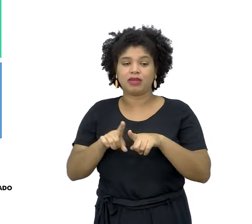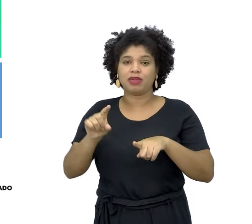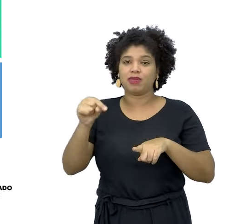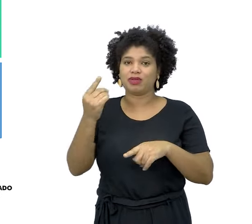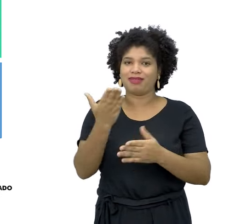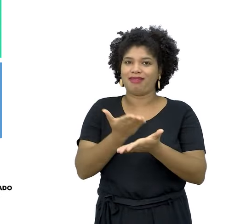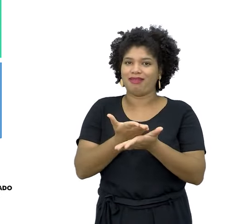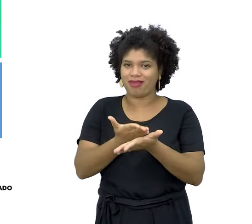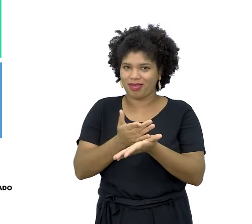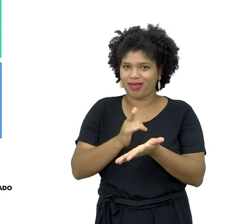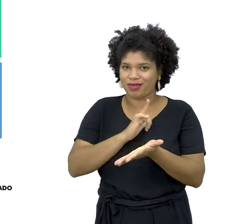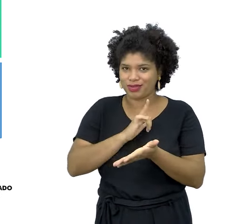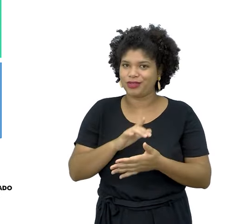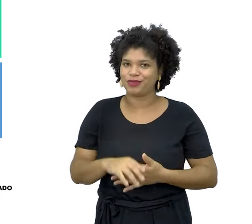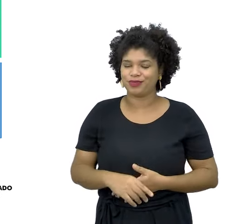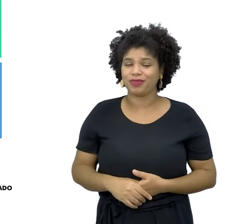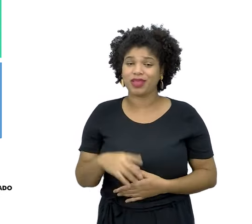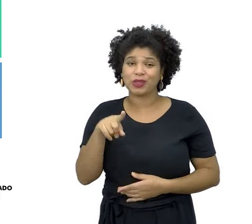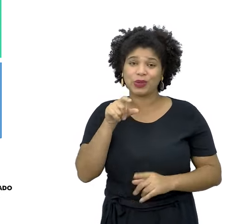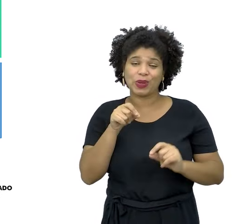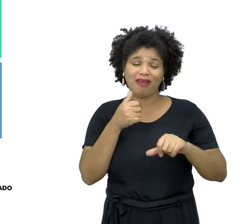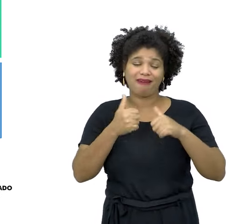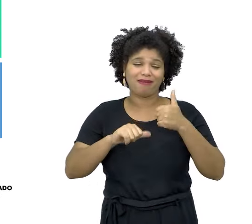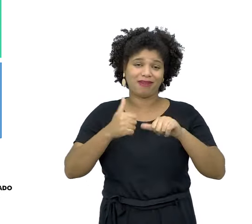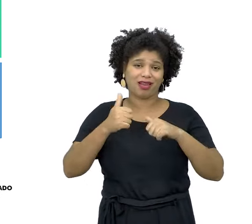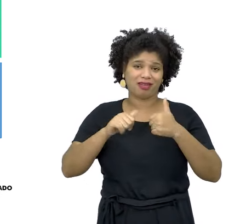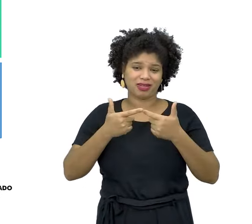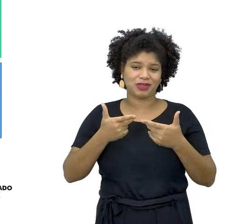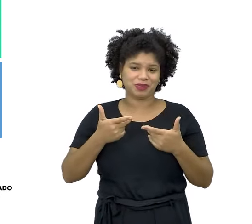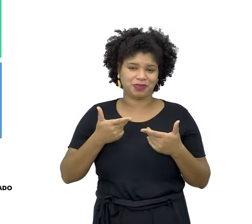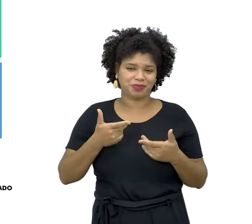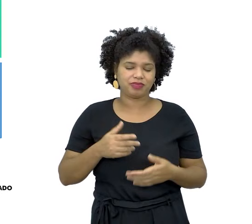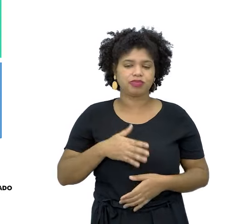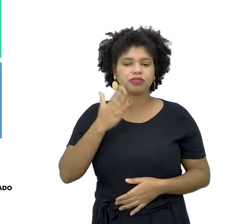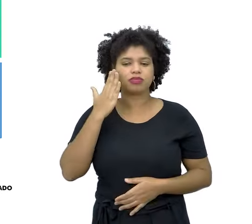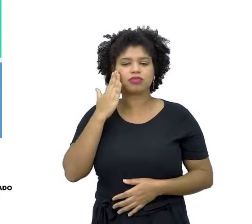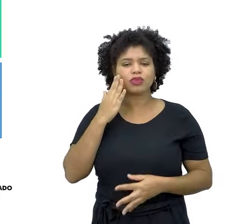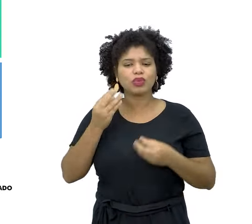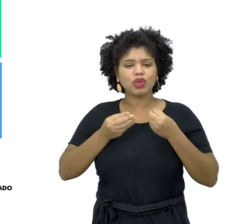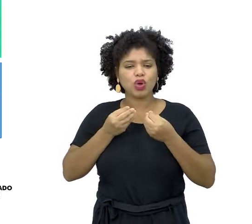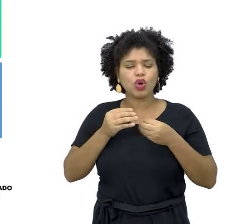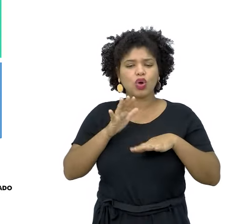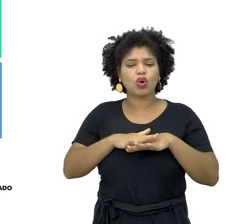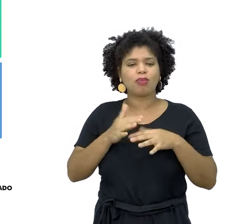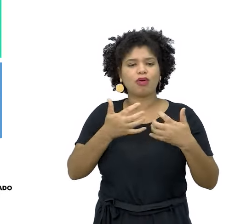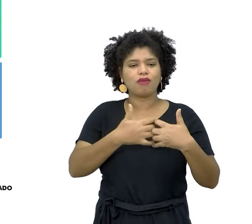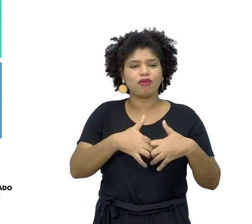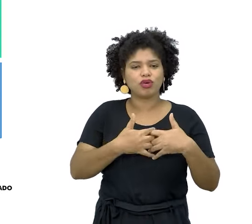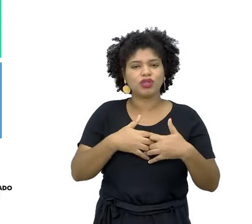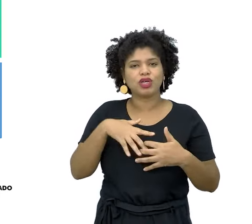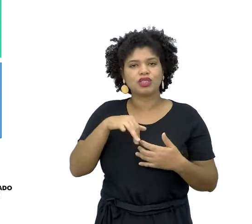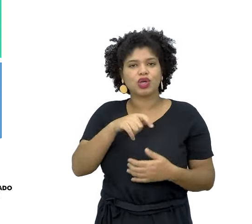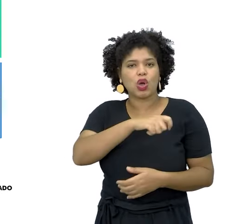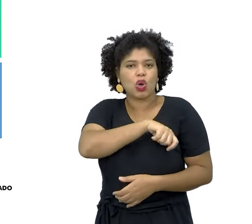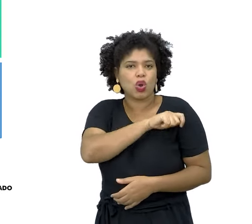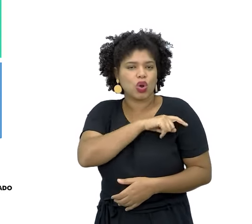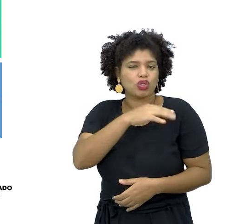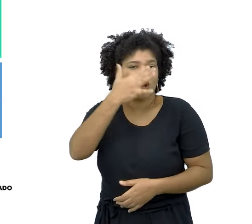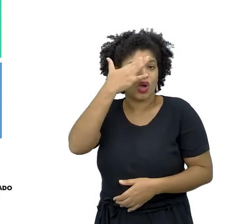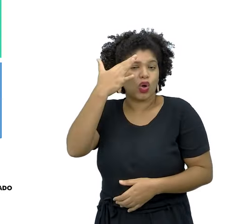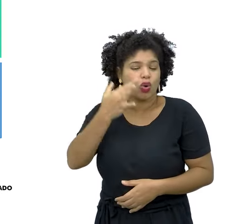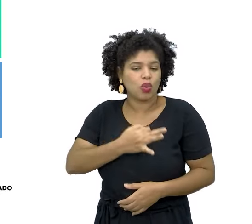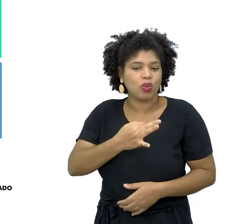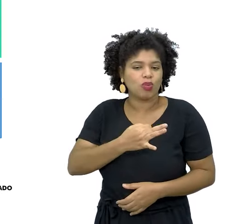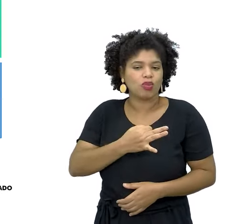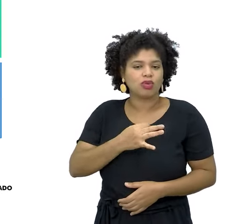aula. Aqui é a avaliação de como foi feita, se o aluno ele compreendeu, se o aluno